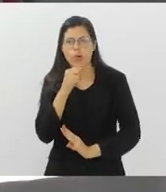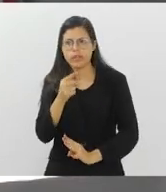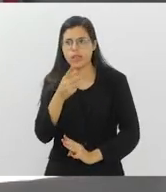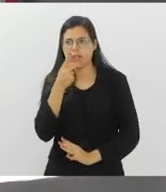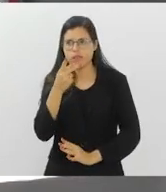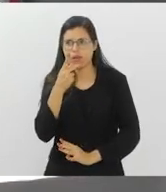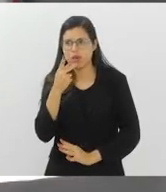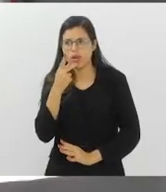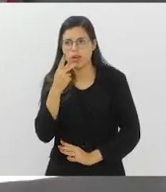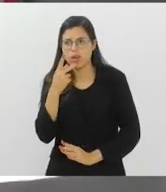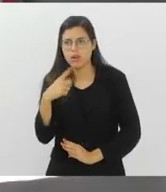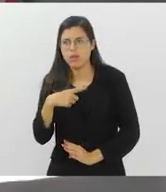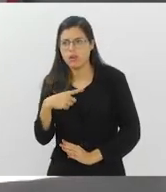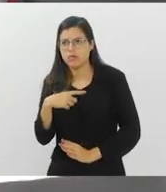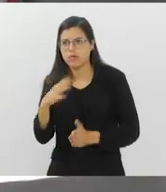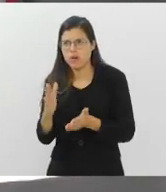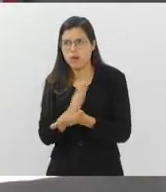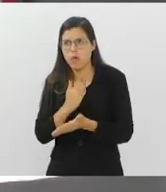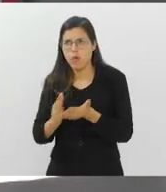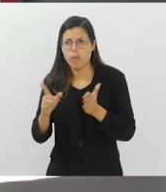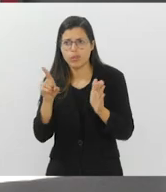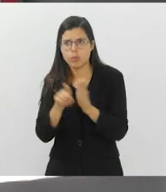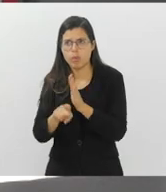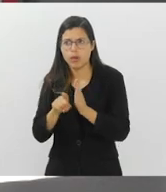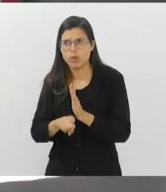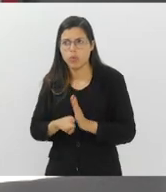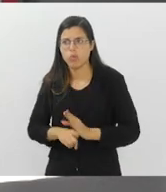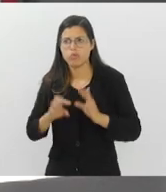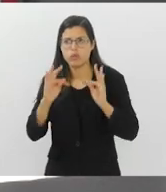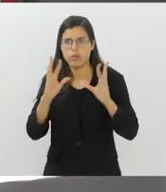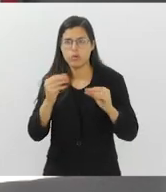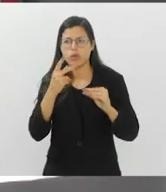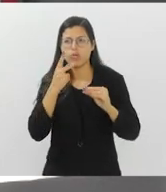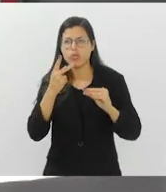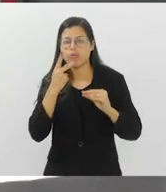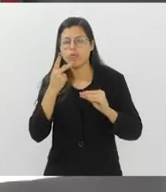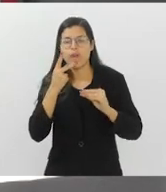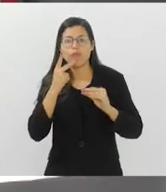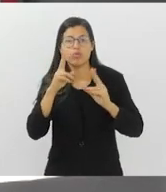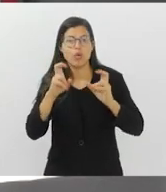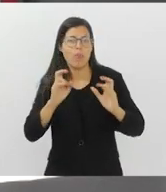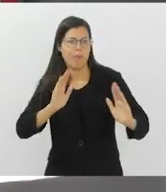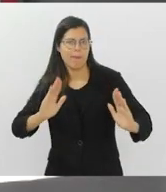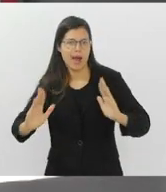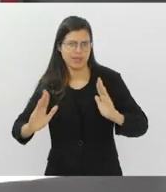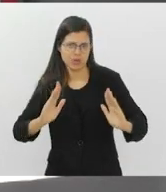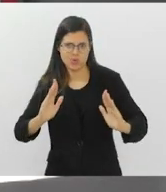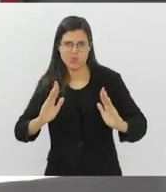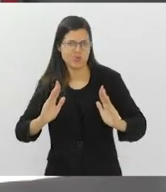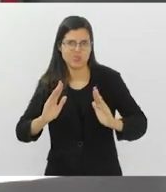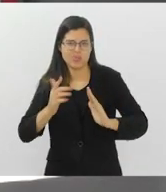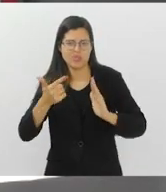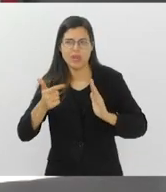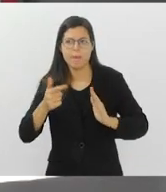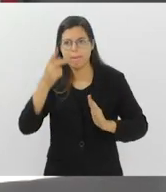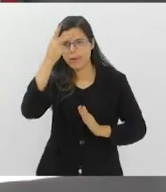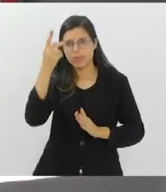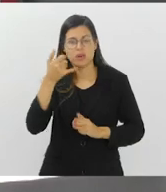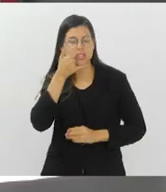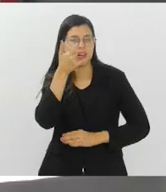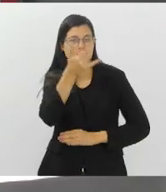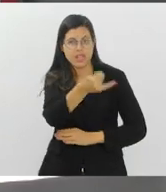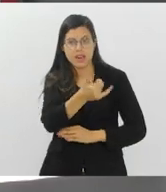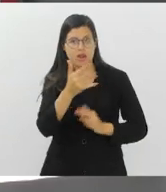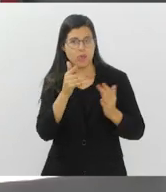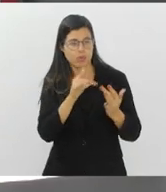aqui algumas perguntas e todas elas falam sobre os prazos indeterminados. É, gente que liga, entra em contato